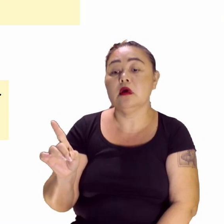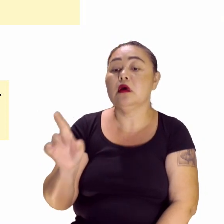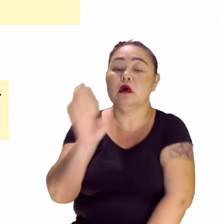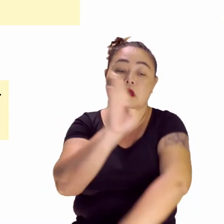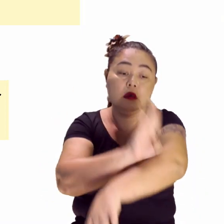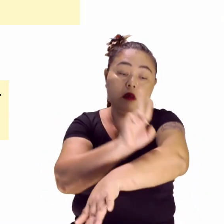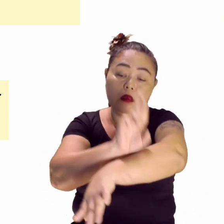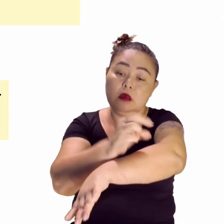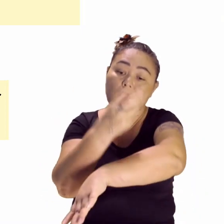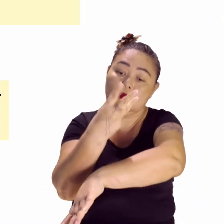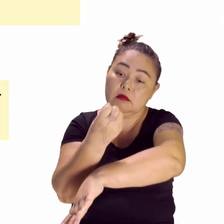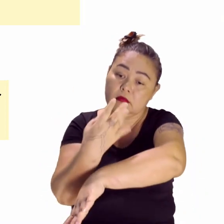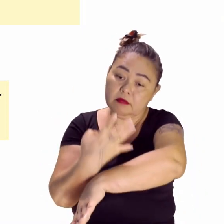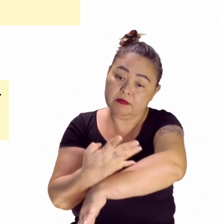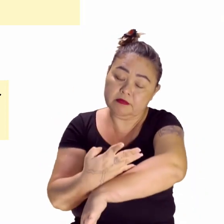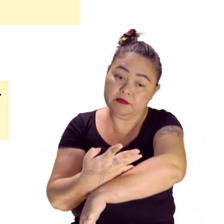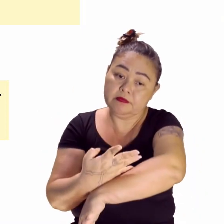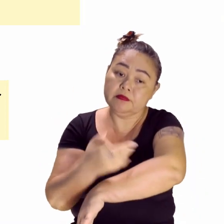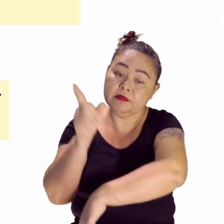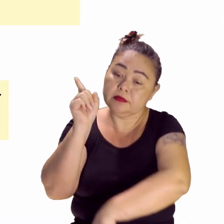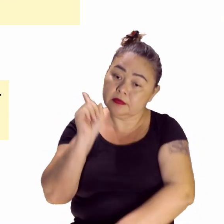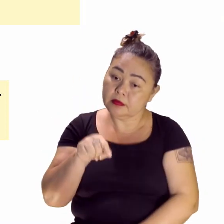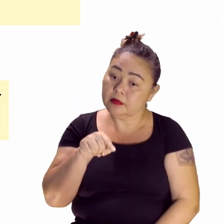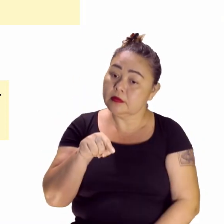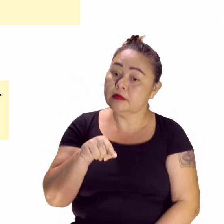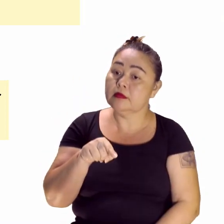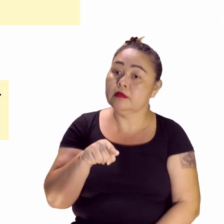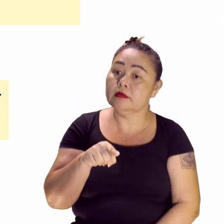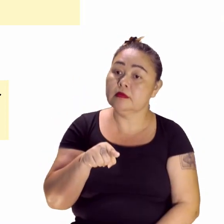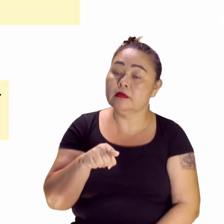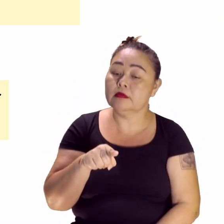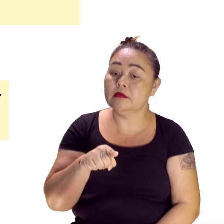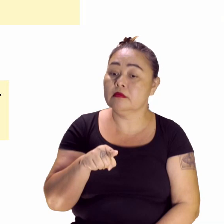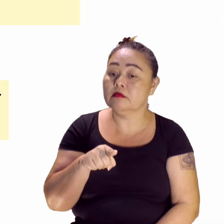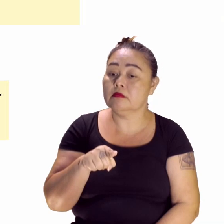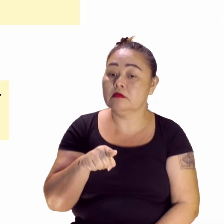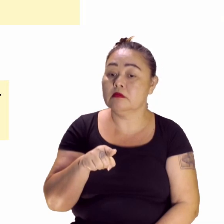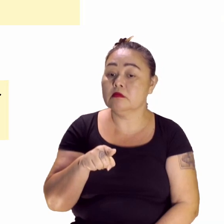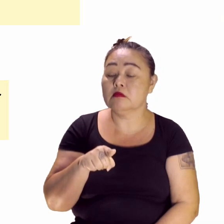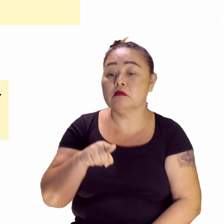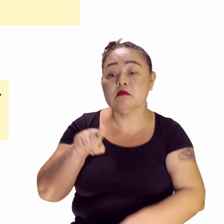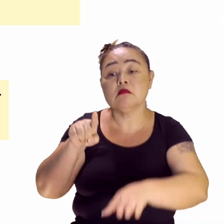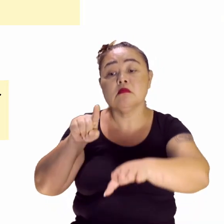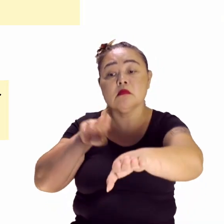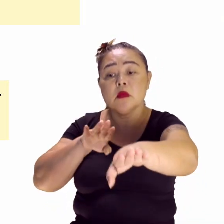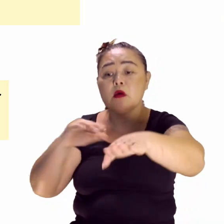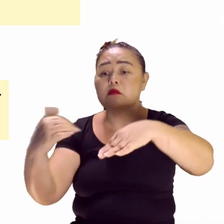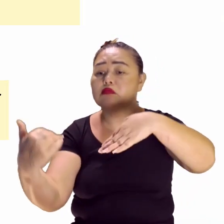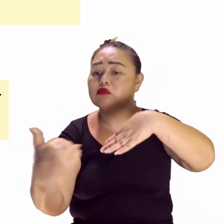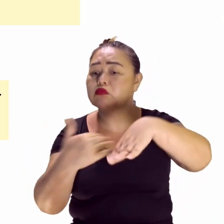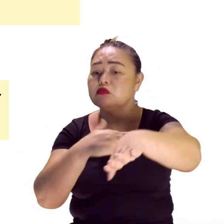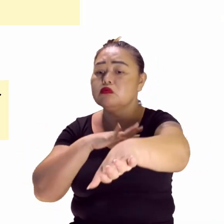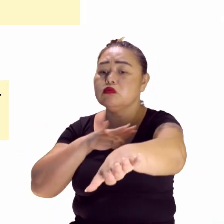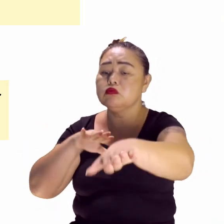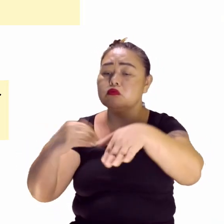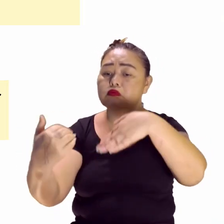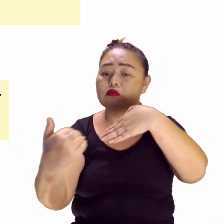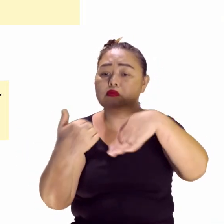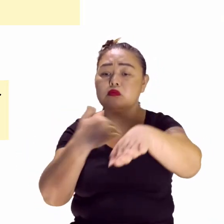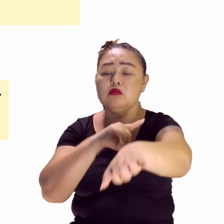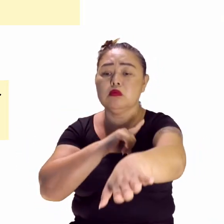br-364 que é o grande é o grande fluxo Rogério é o maior fluxo